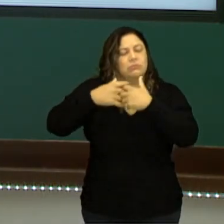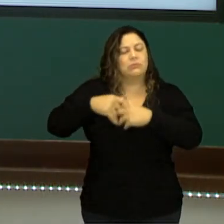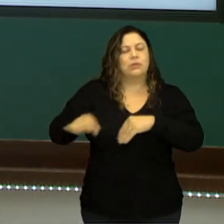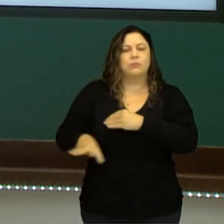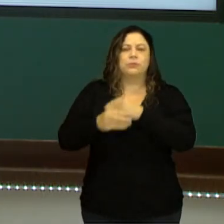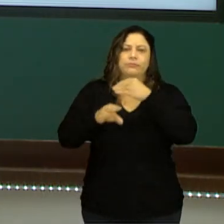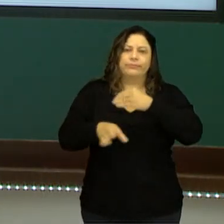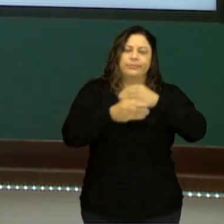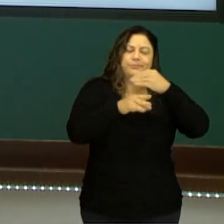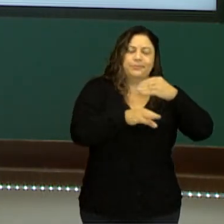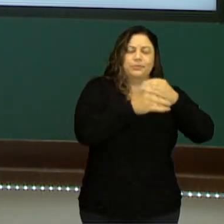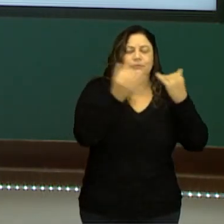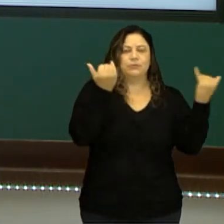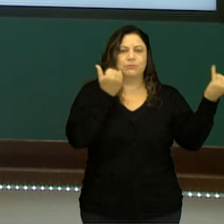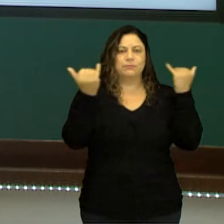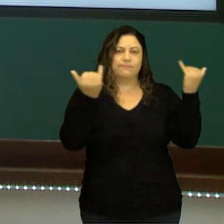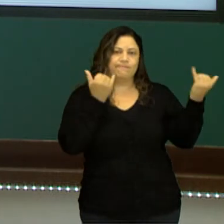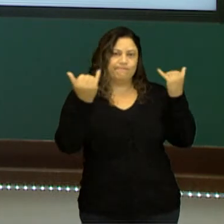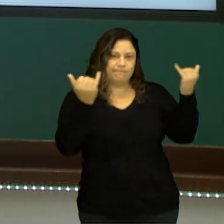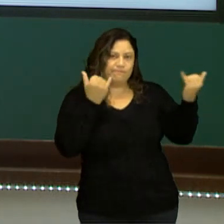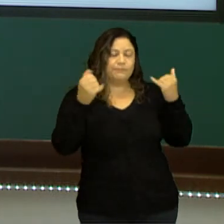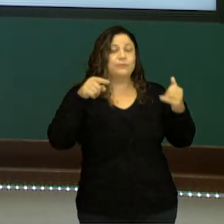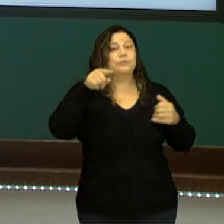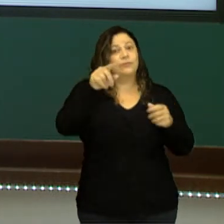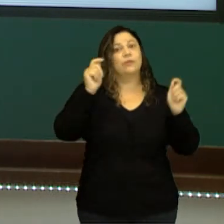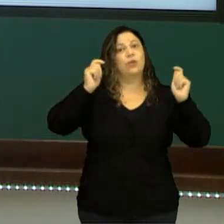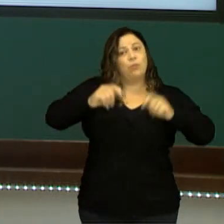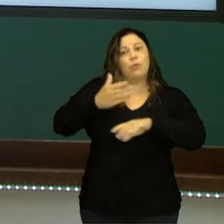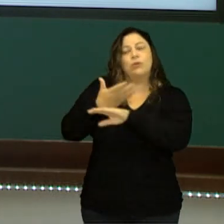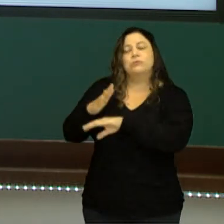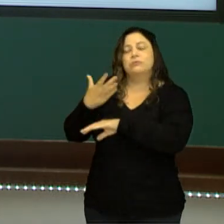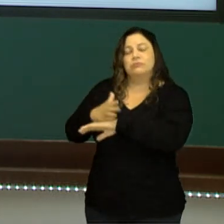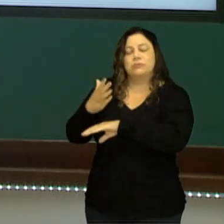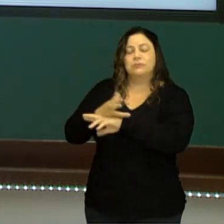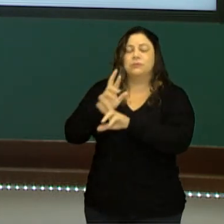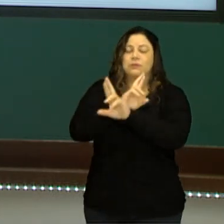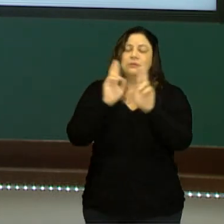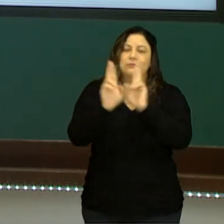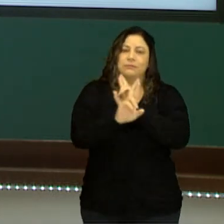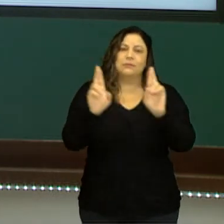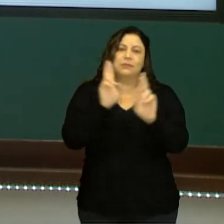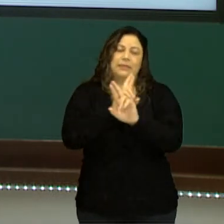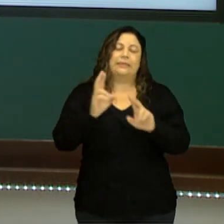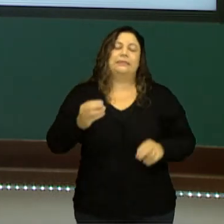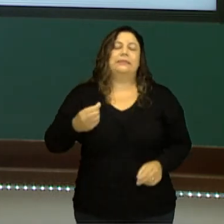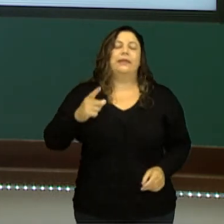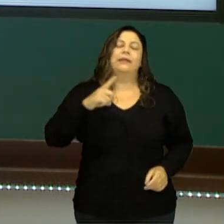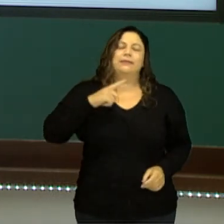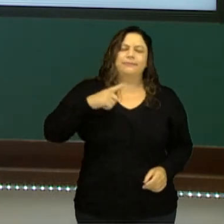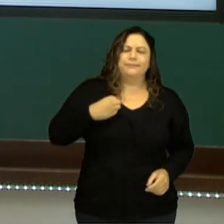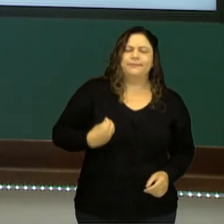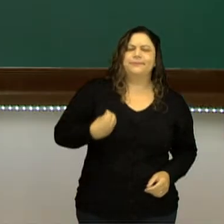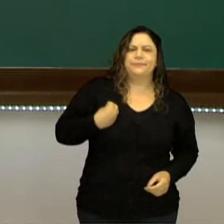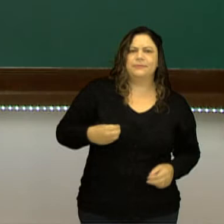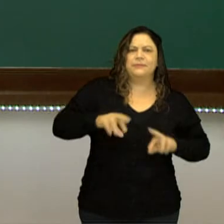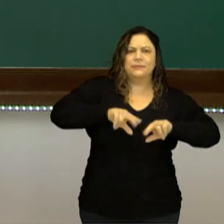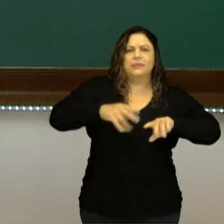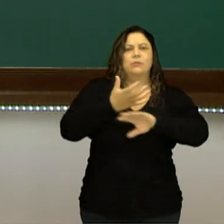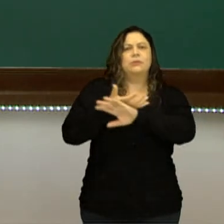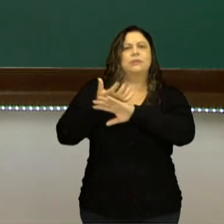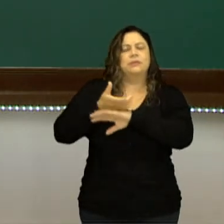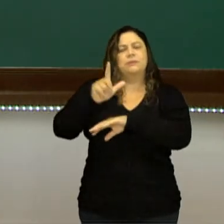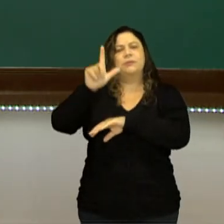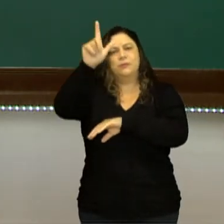processar determinada informação melhor e você pode praticar aí essa relação que existe entre uma disciplina e outra. O professor de